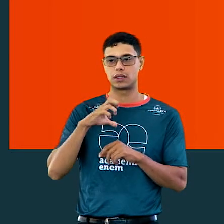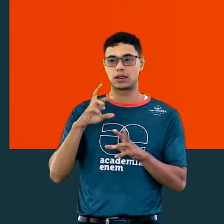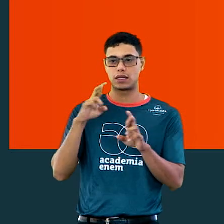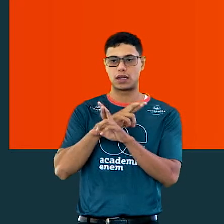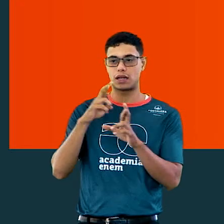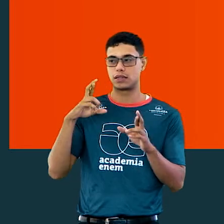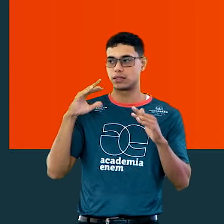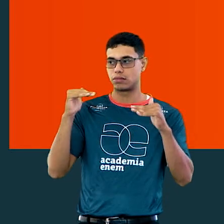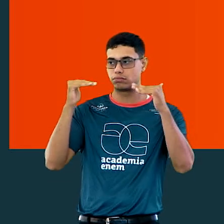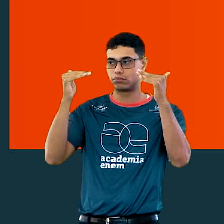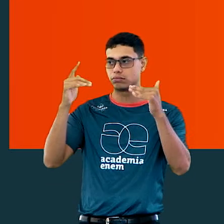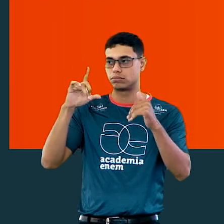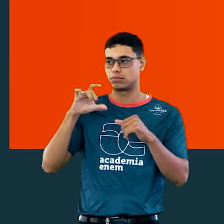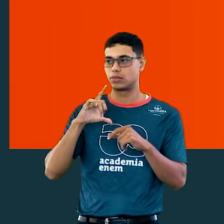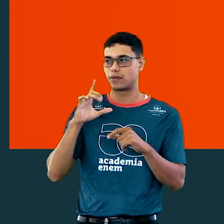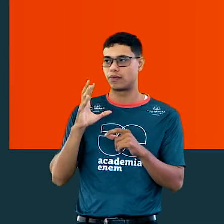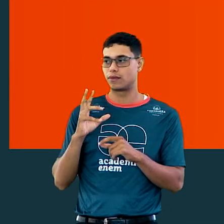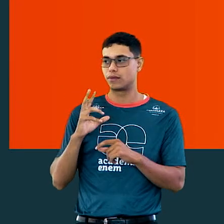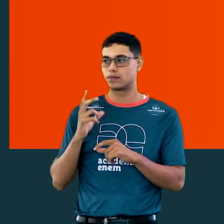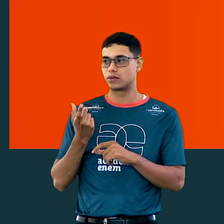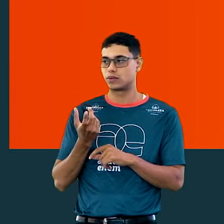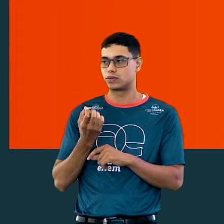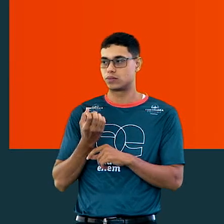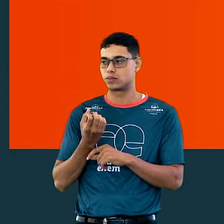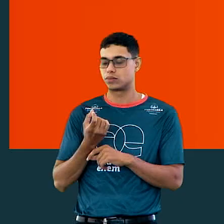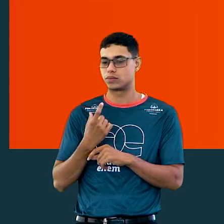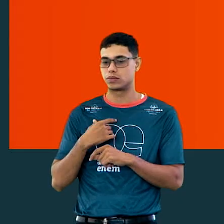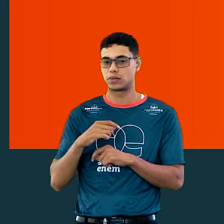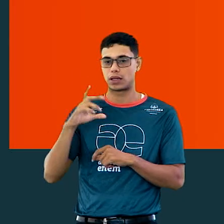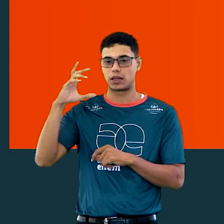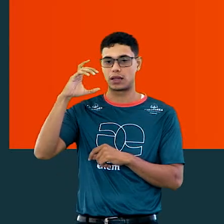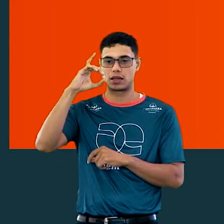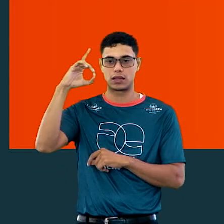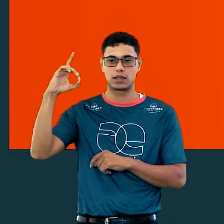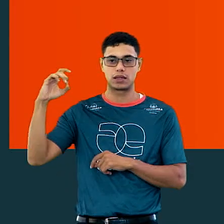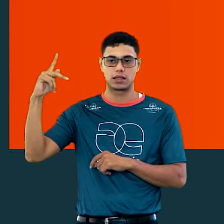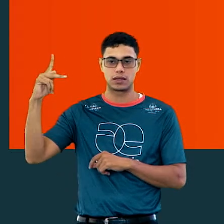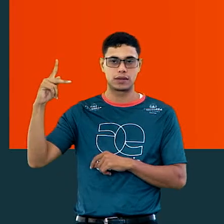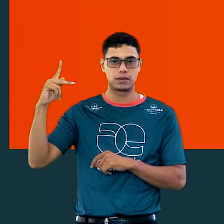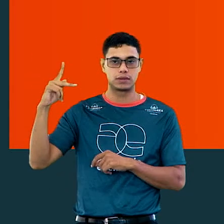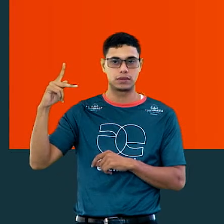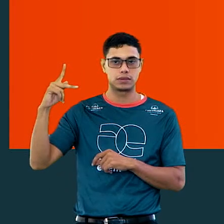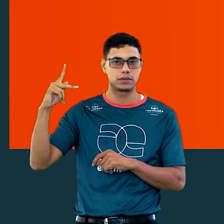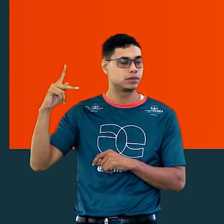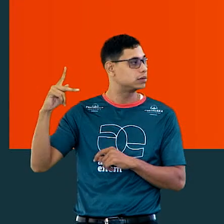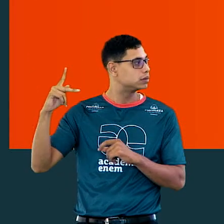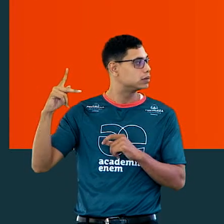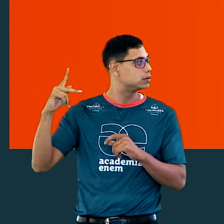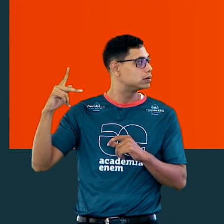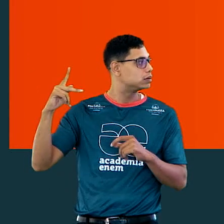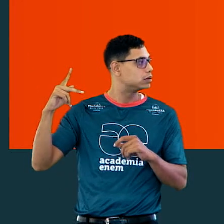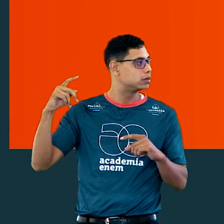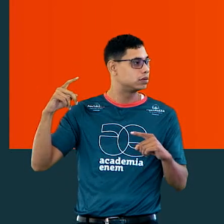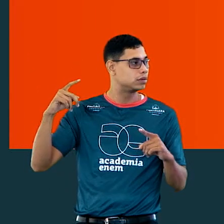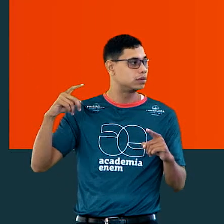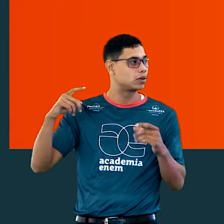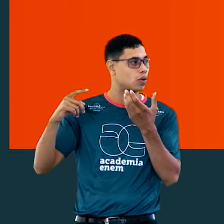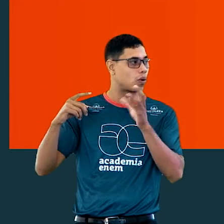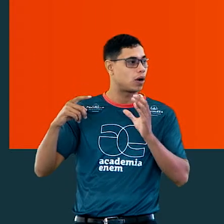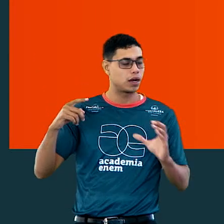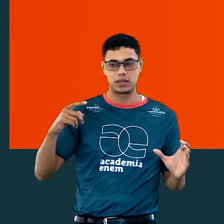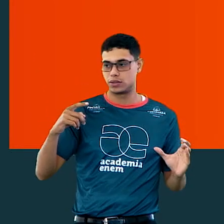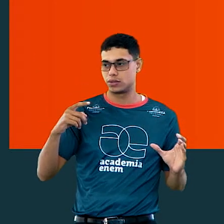lá de cima, é o valor da DDP que eu escolhi pela